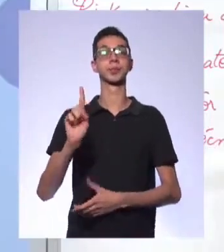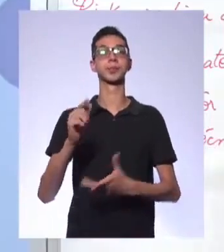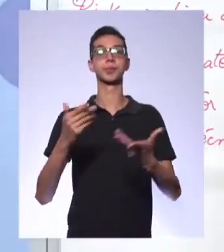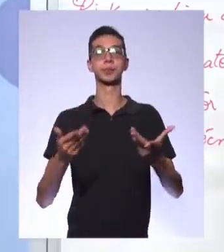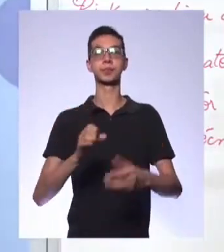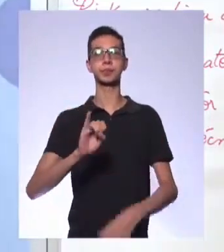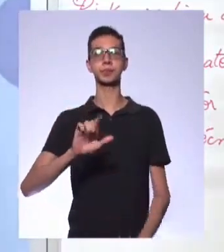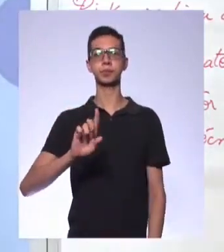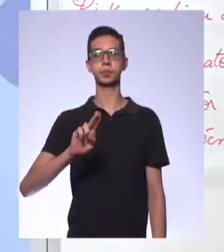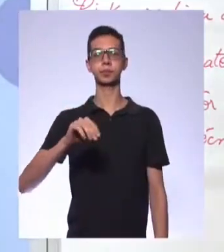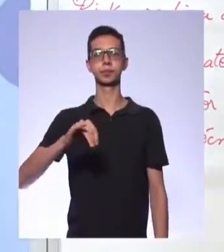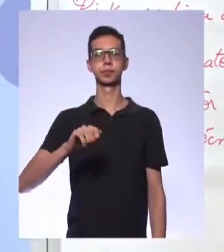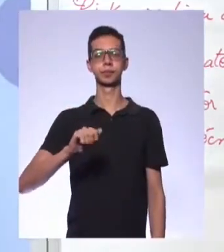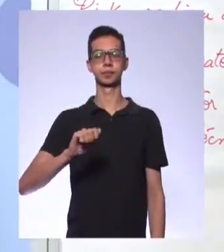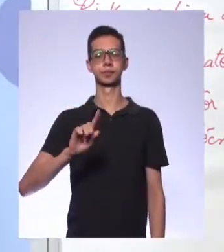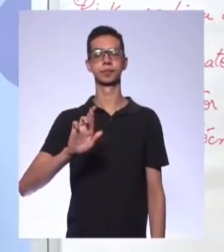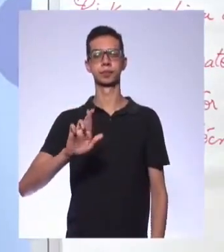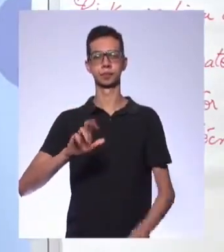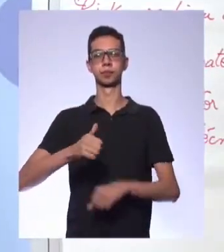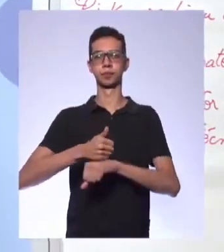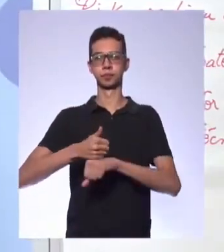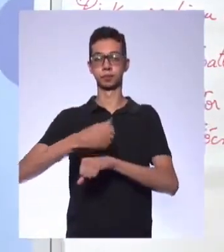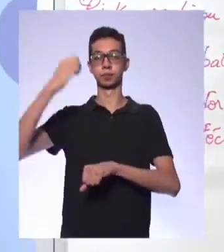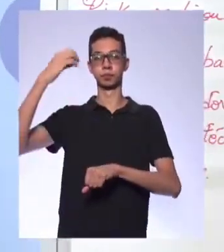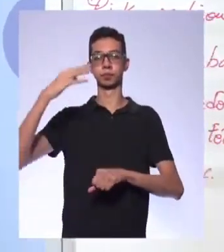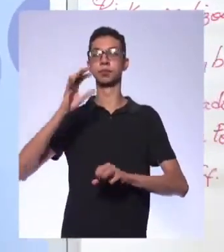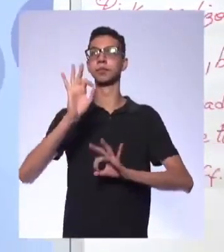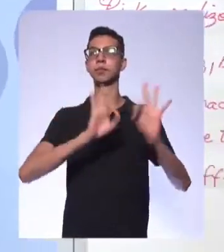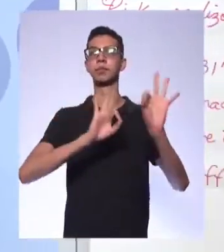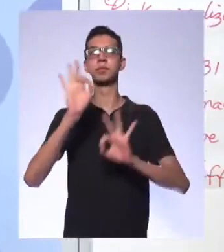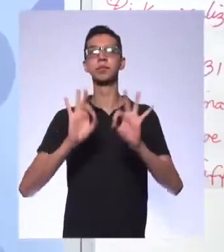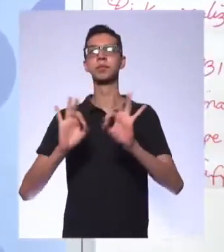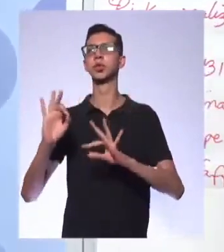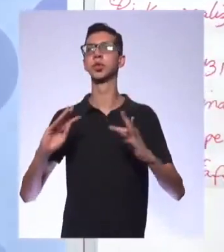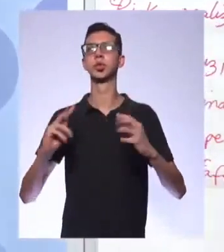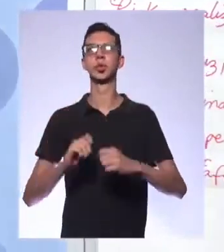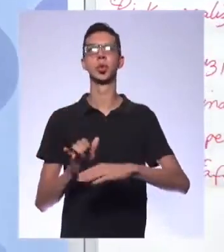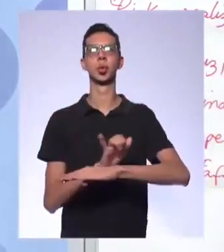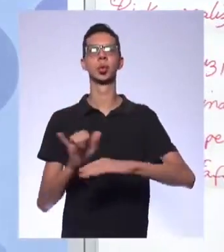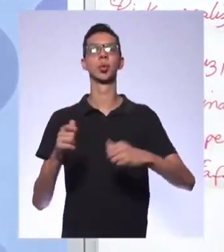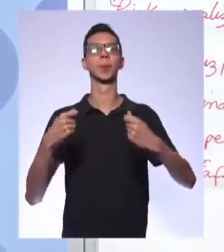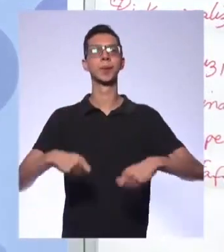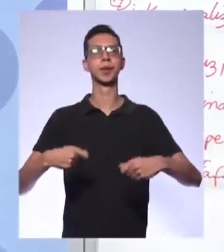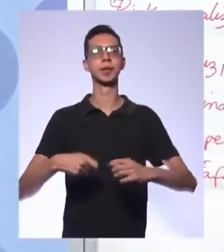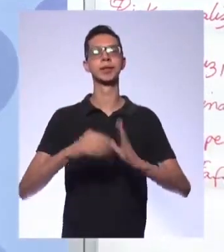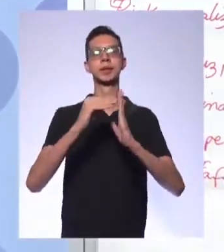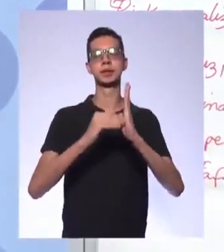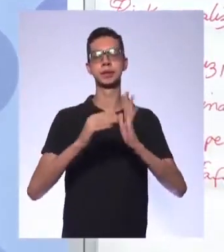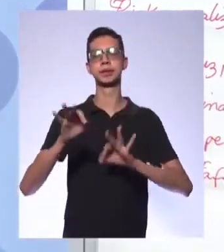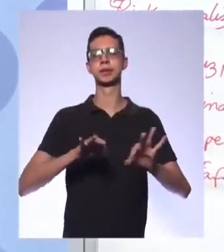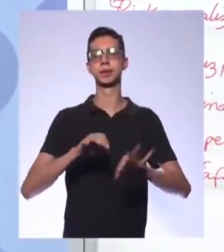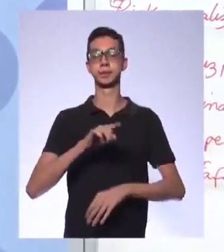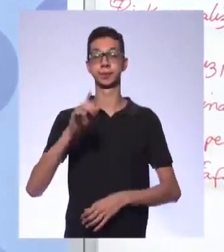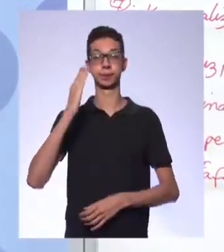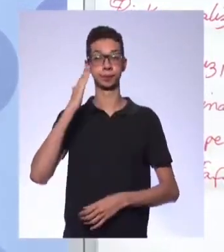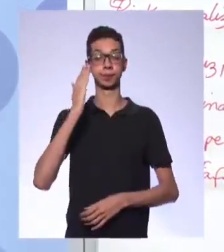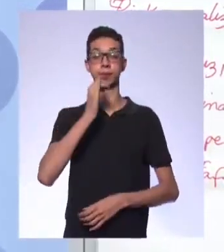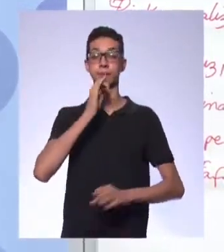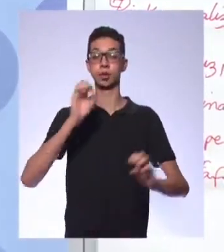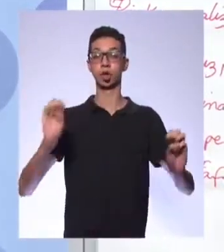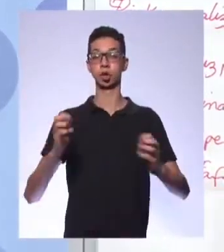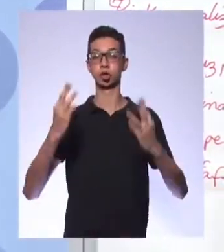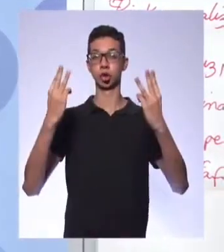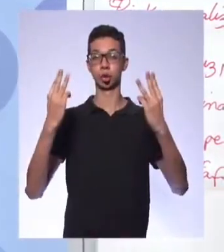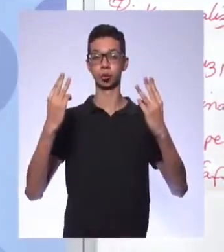ele tinha toda essa questão de montar todo o esquema de iluminação de um show. Então, quando a gente vê um grande show de estádio, isso em